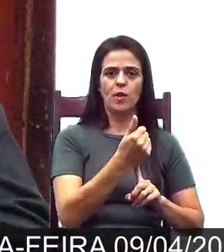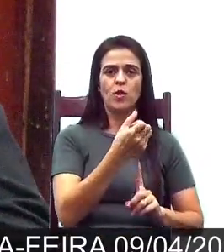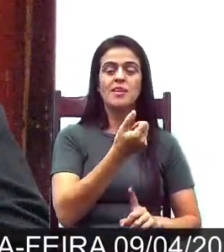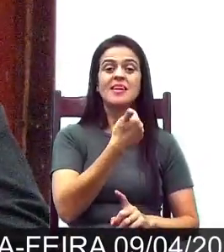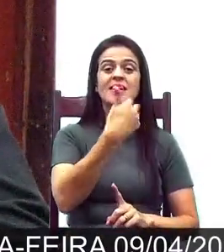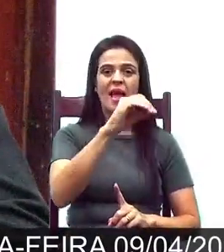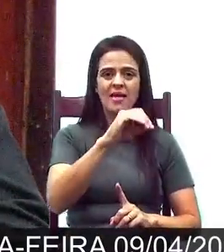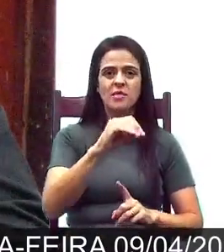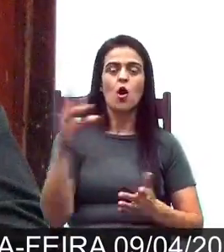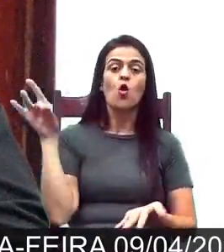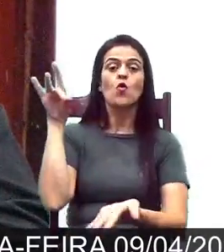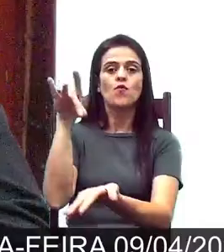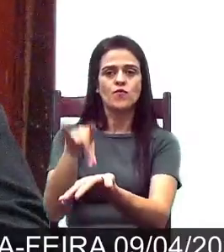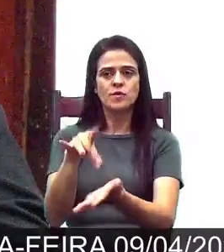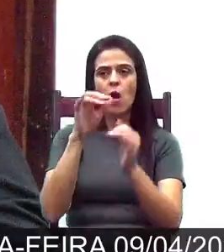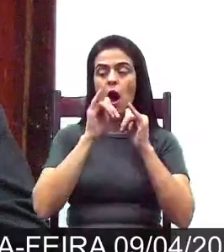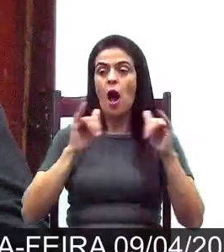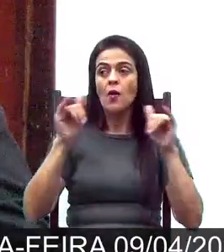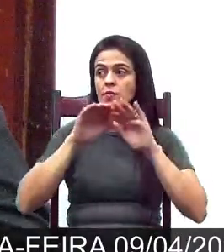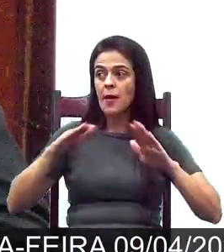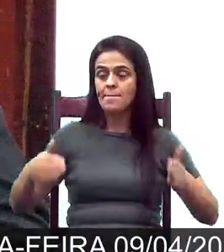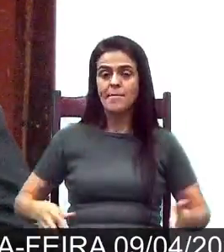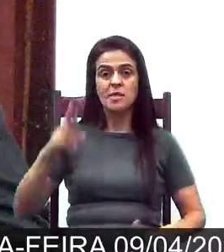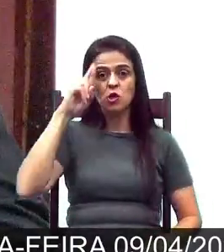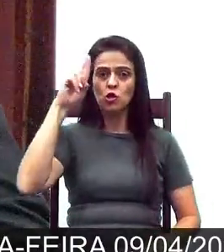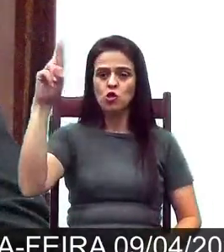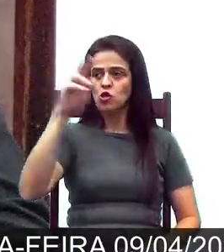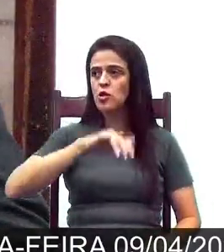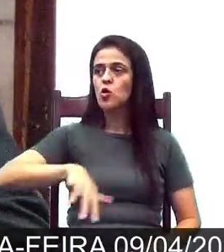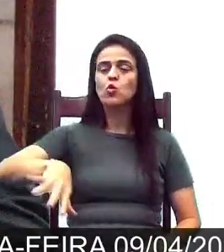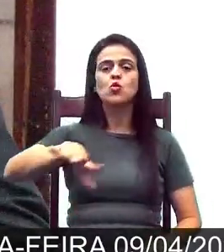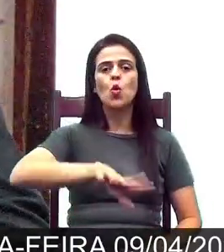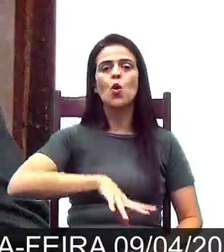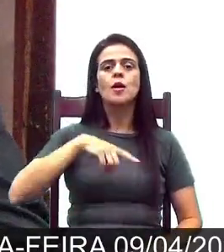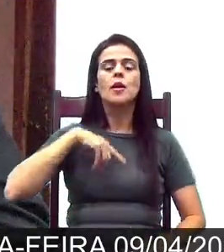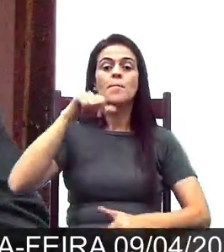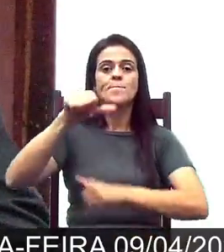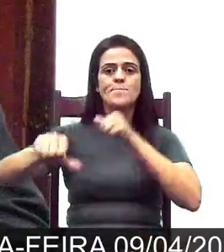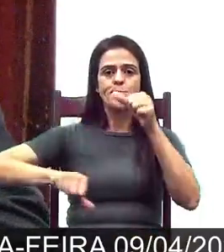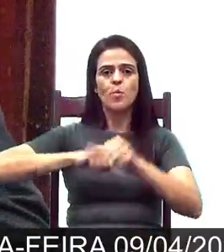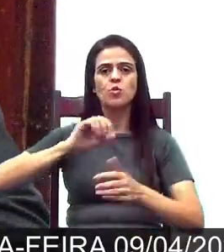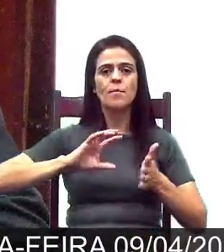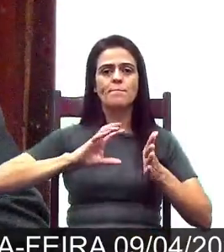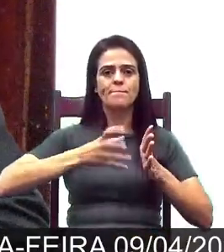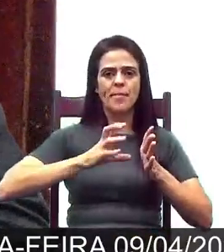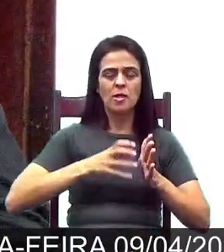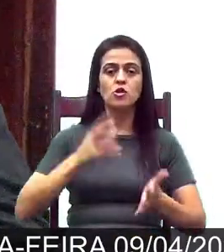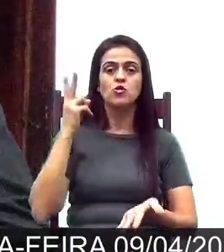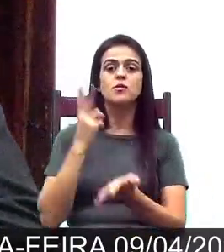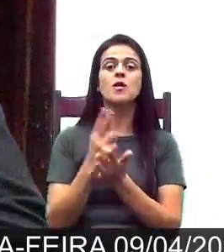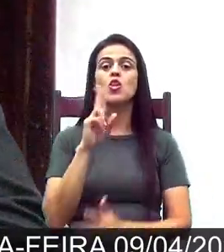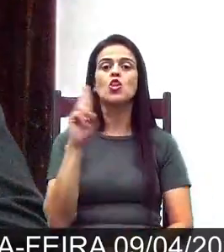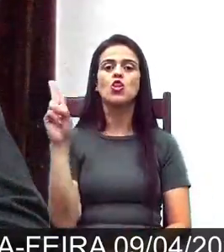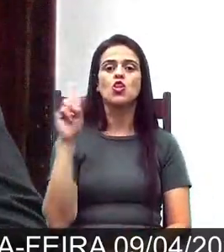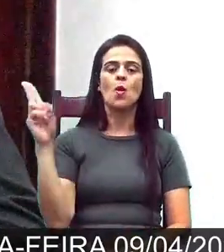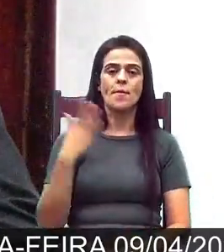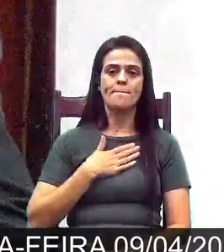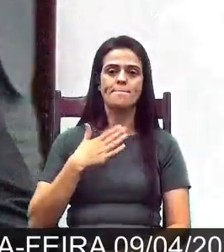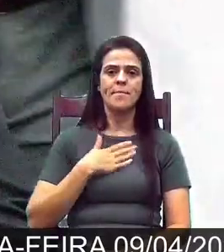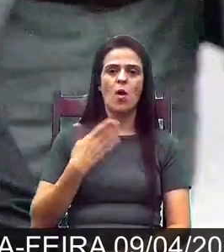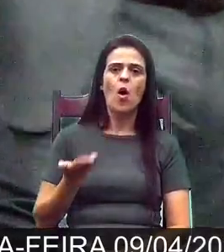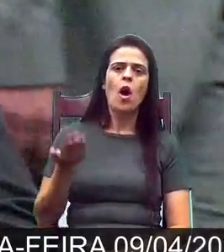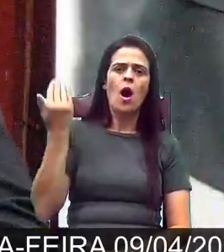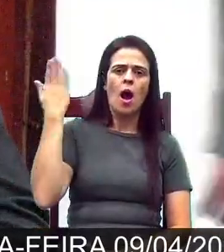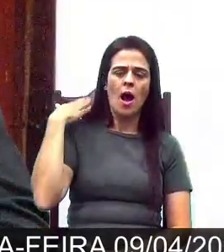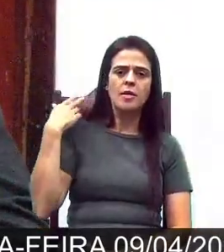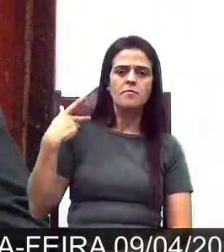aí oficiar a presidência, a mesa diretora, que é onde vier escrito meu nome, que antes era